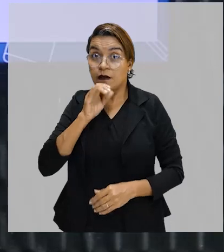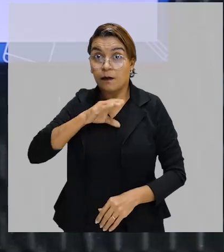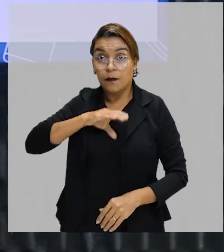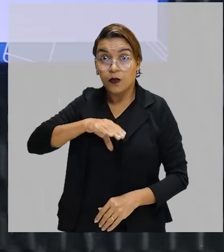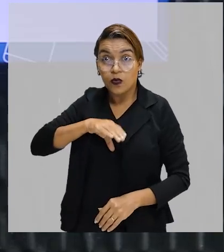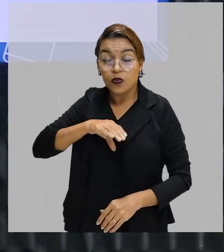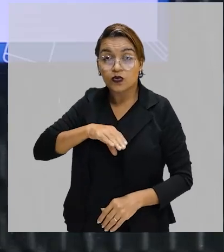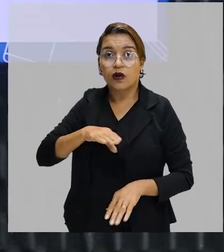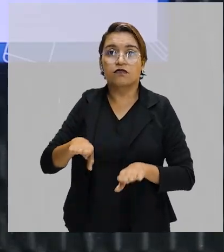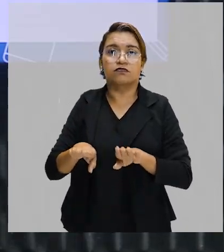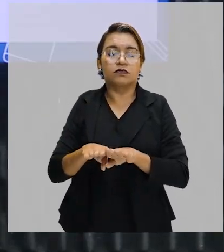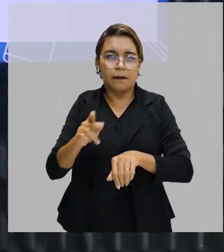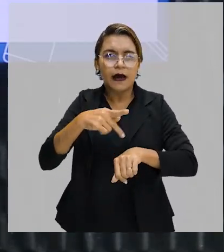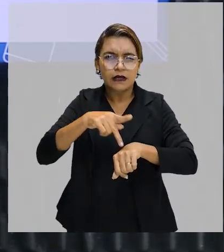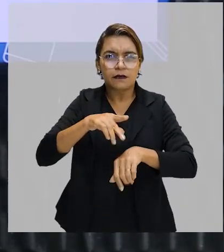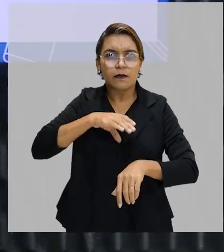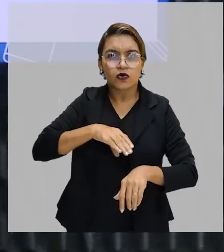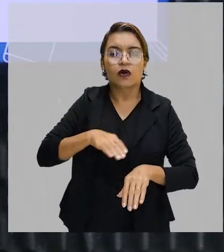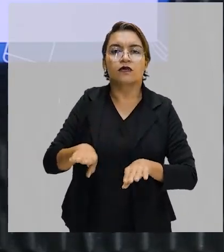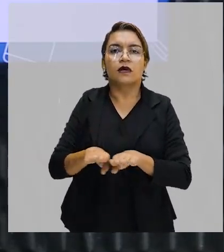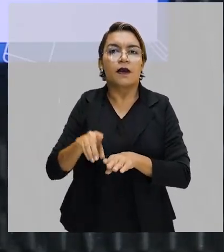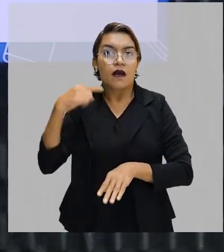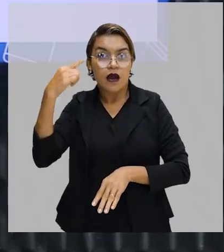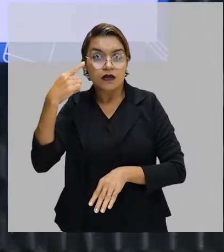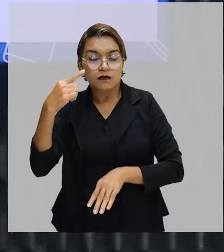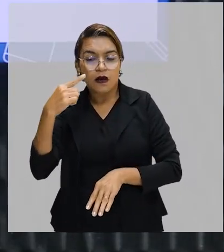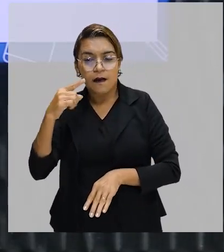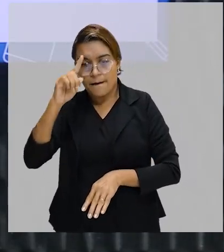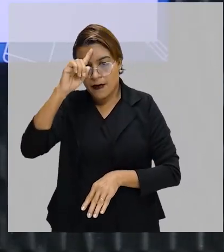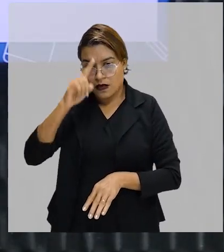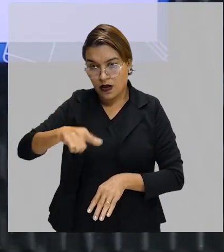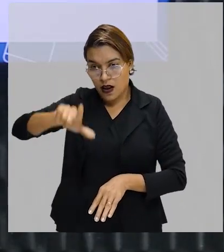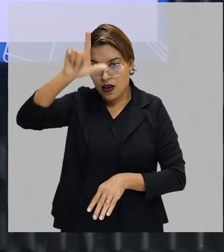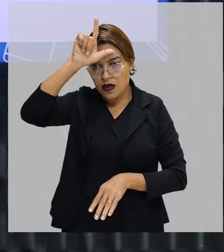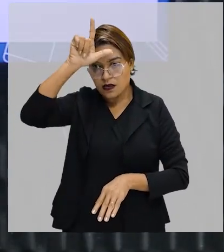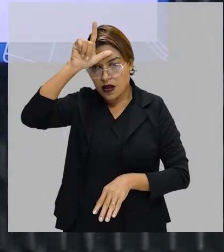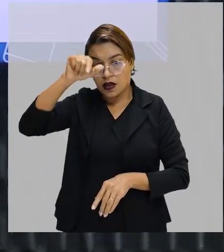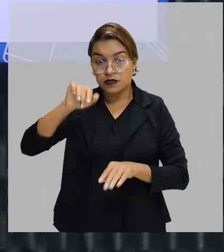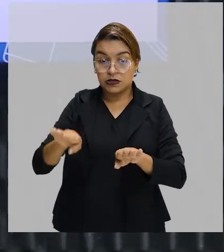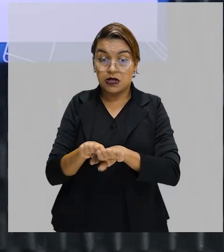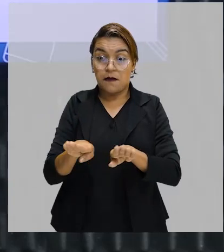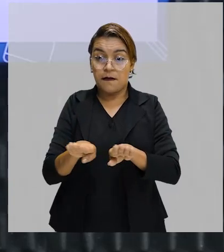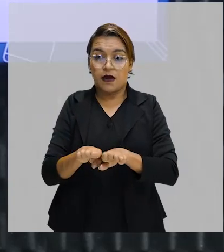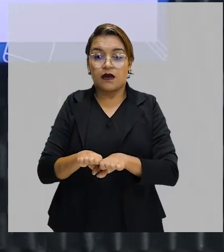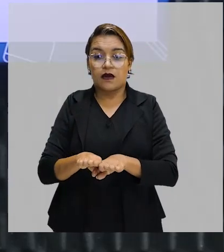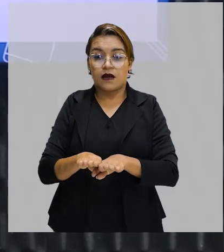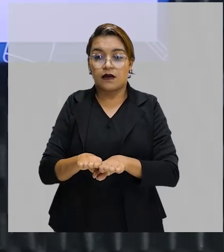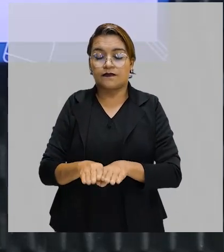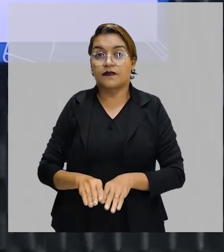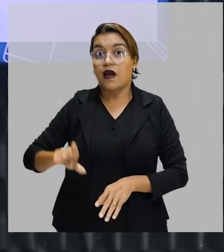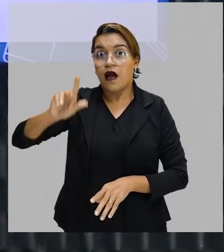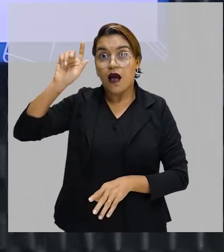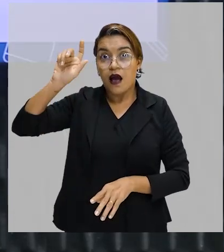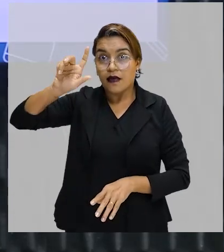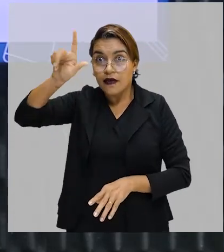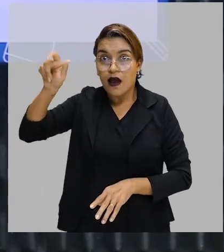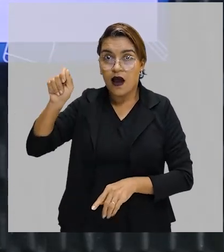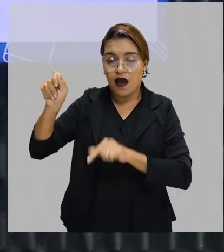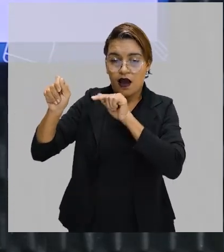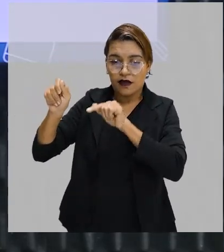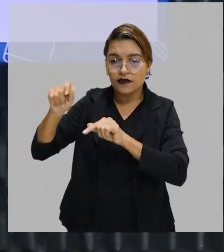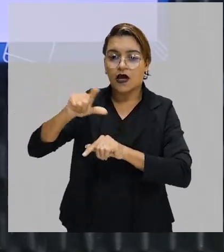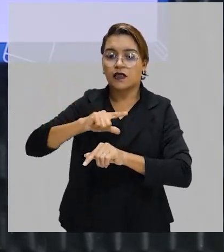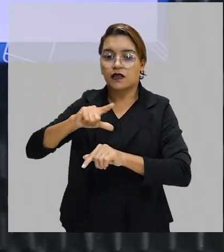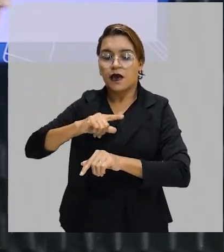domínio aí ó esse colonialismo a África ele às vezes buscaram na África Subsaariana